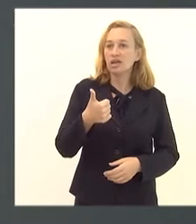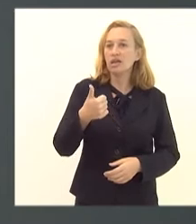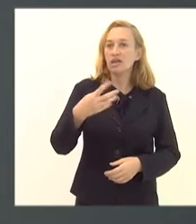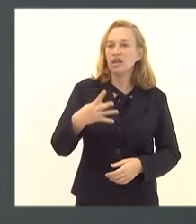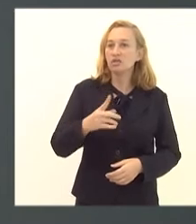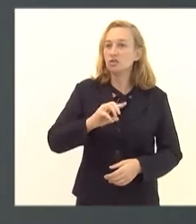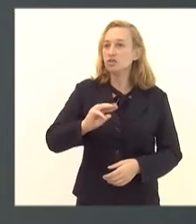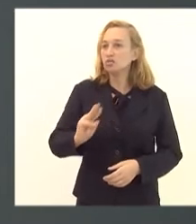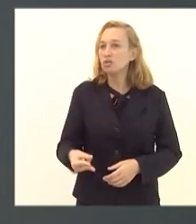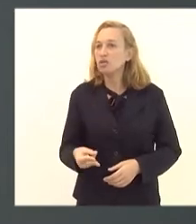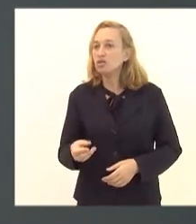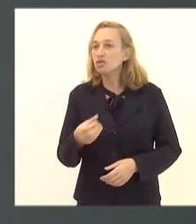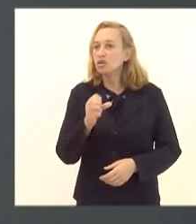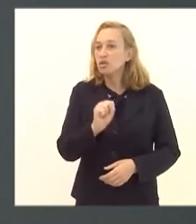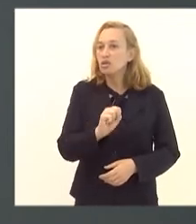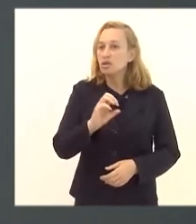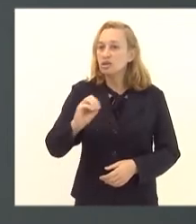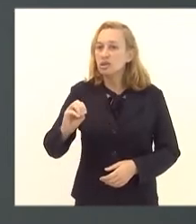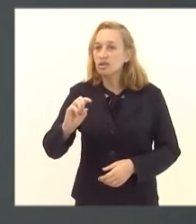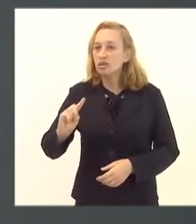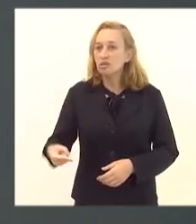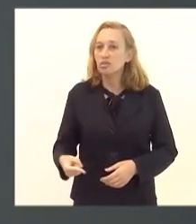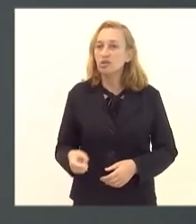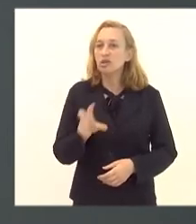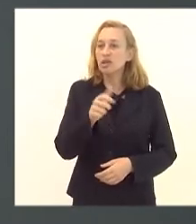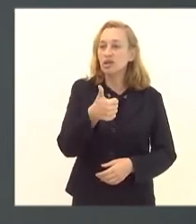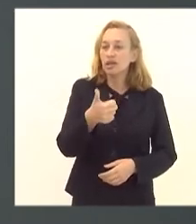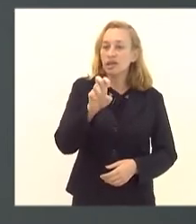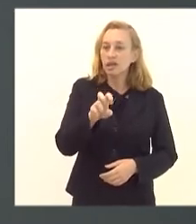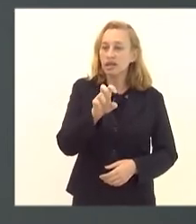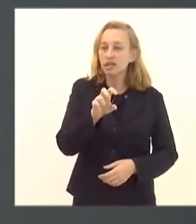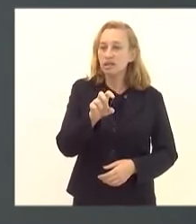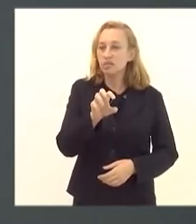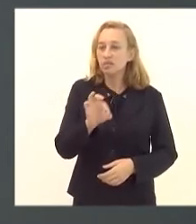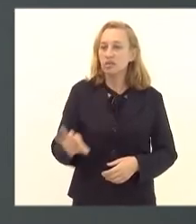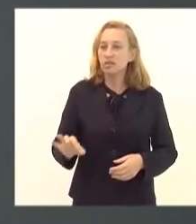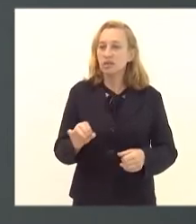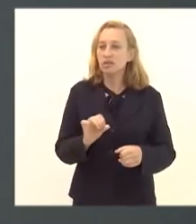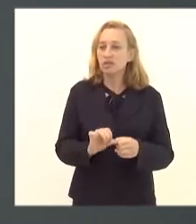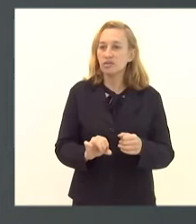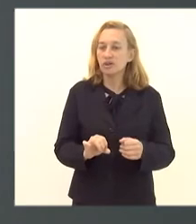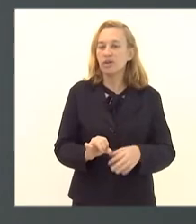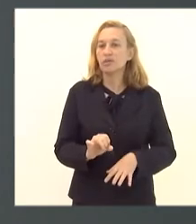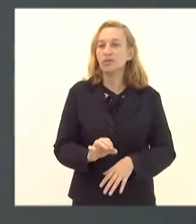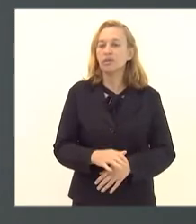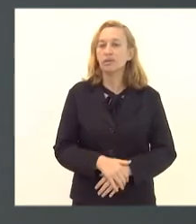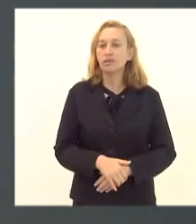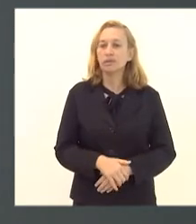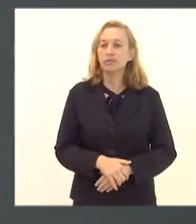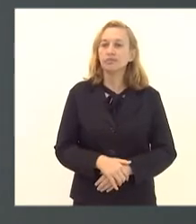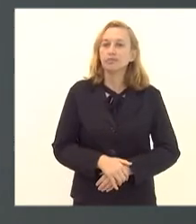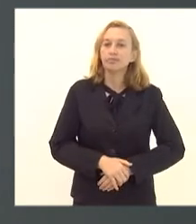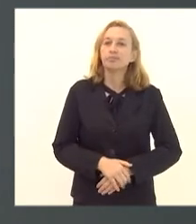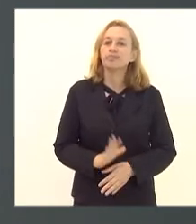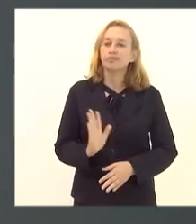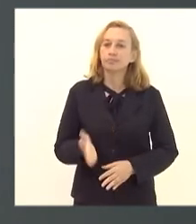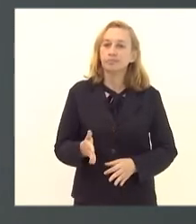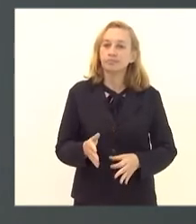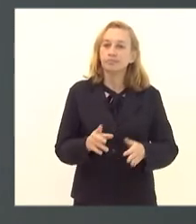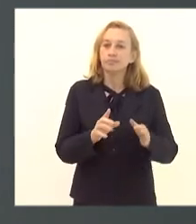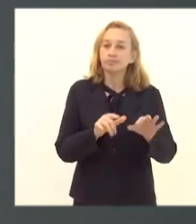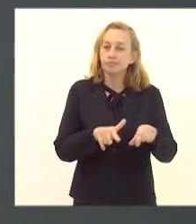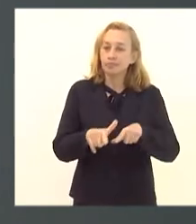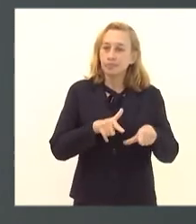14 milhões e 800 mil e já houve 15% de execução do contrato. É, a gente colocou ali os serviços executados,